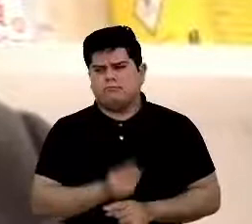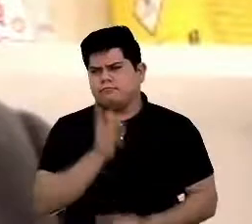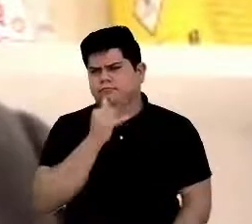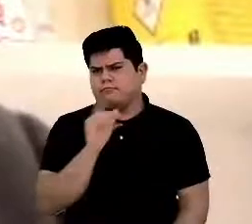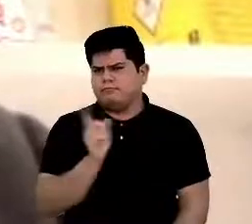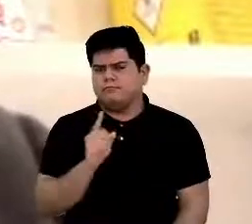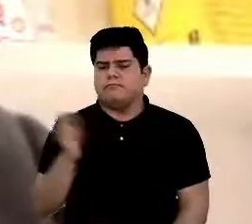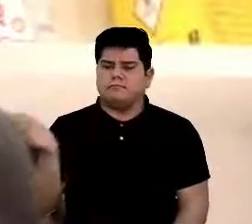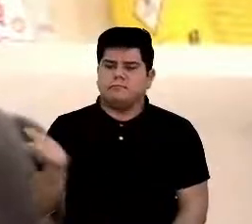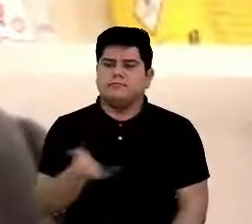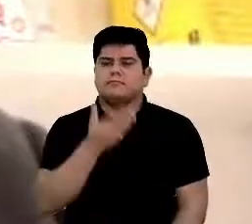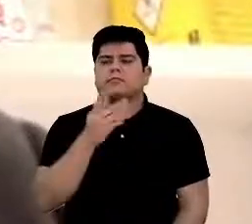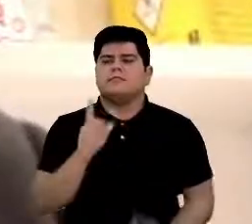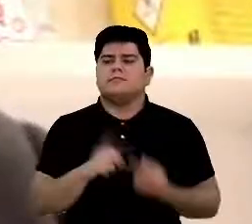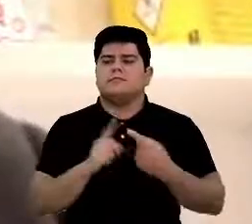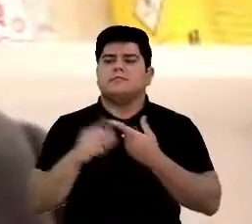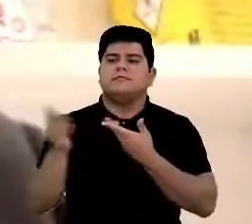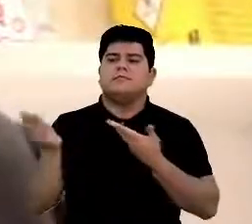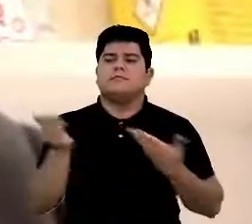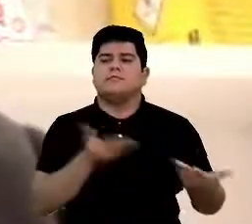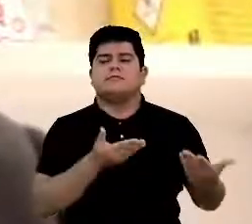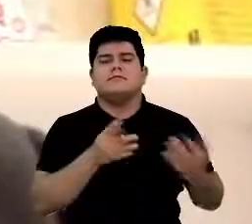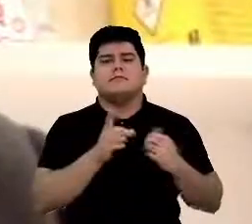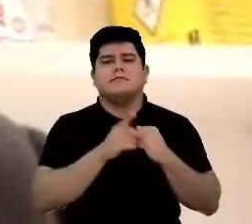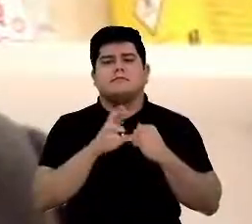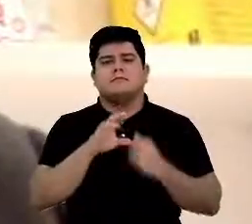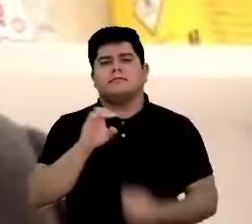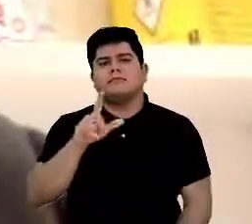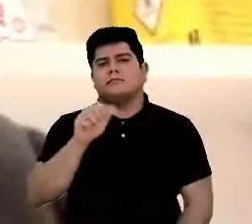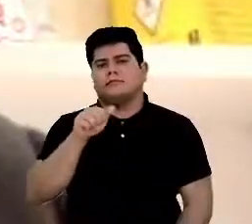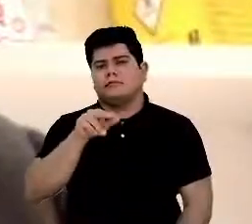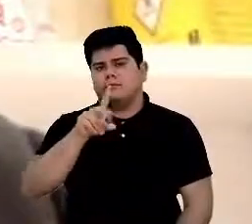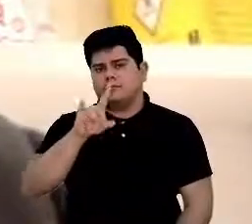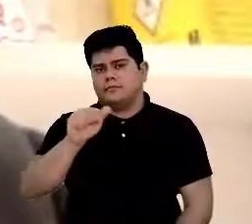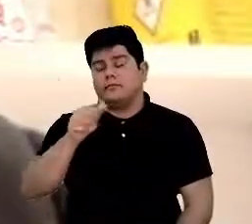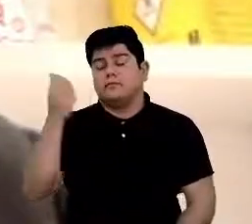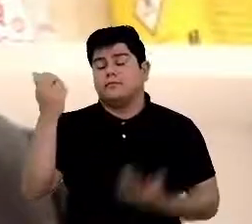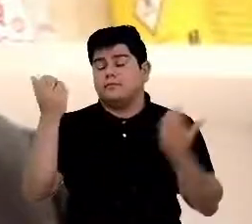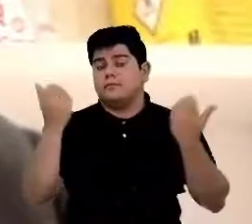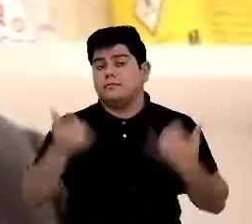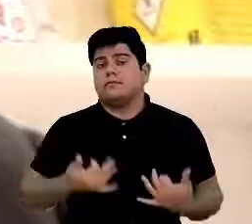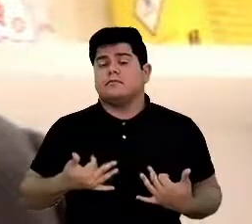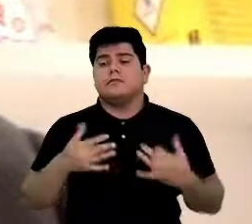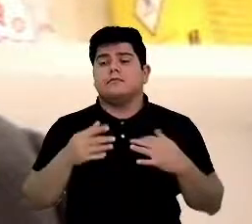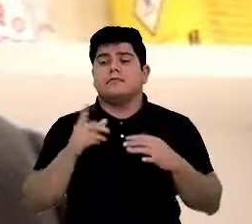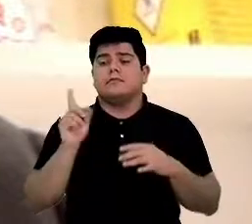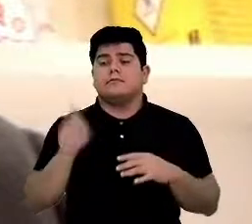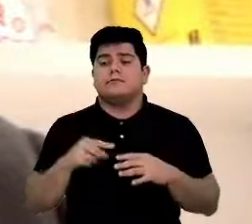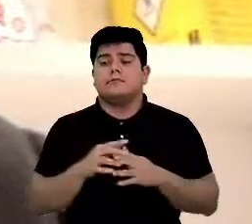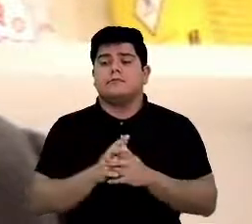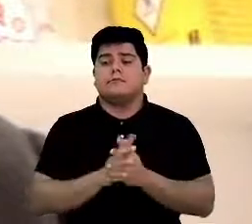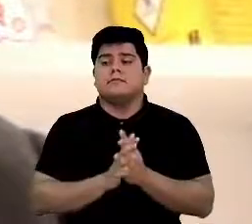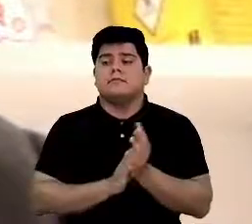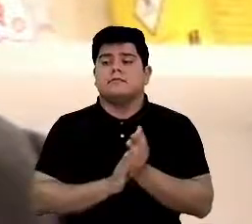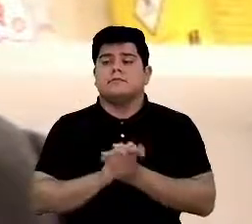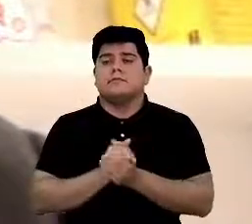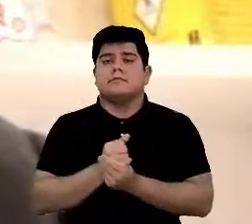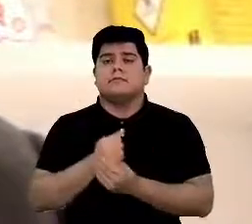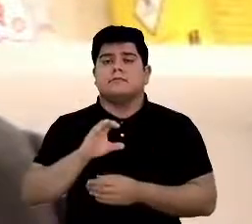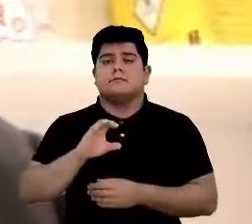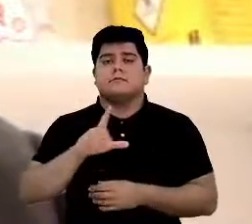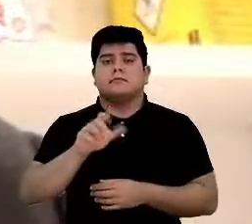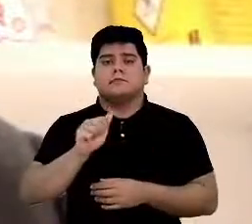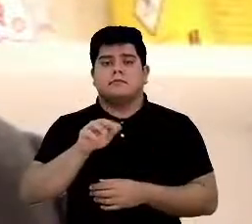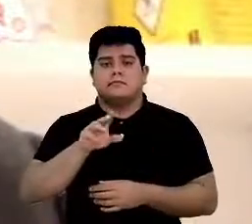vamos chamar aqui o nosso primeiro convidado, o Dr. Cláudio Tinoco, que vai falar para a gente. O Dr. Cláudio Tinoco, ele é o coordenador